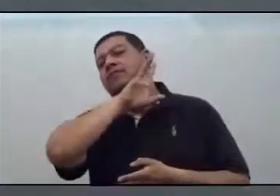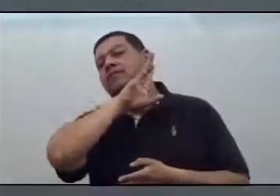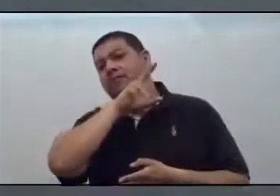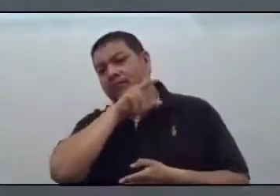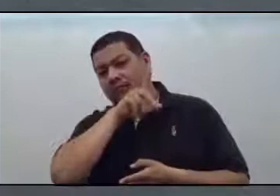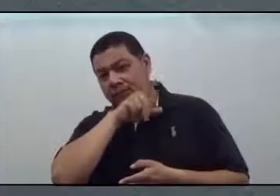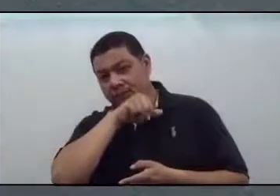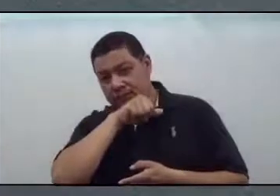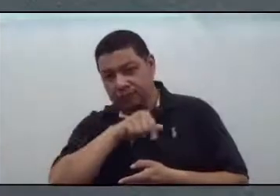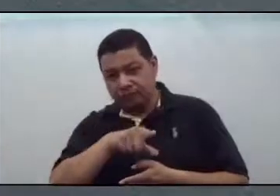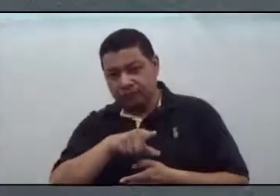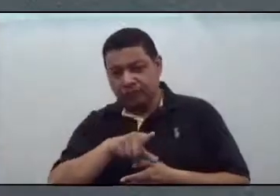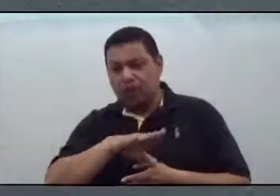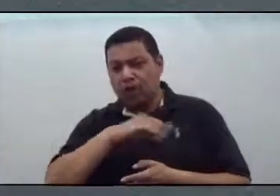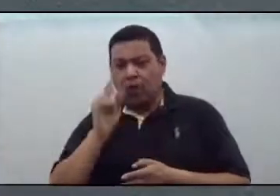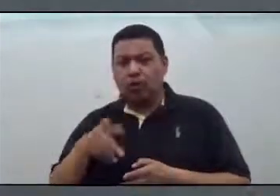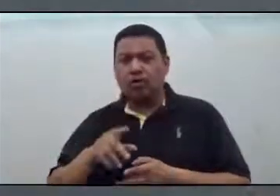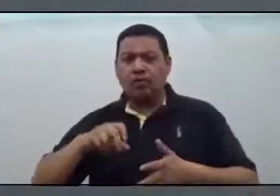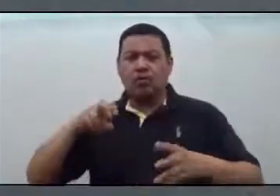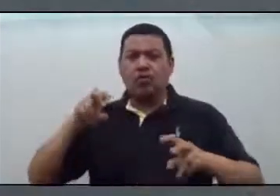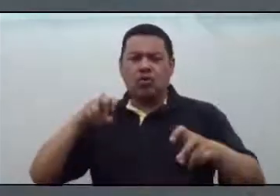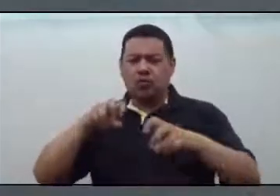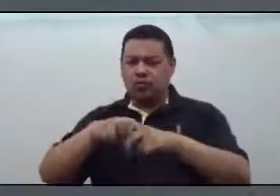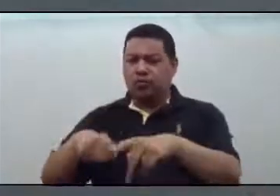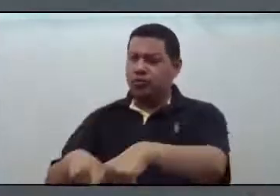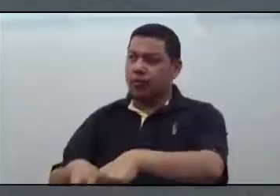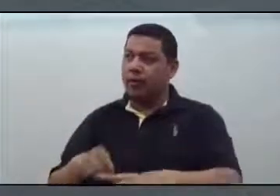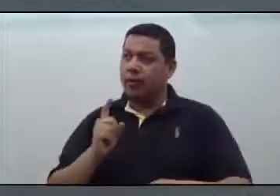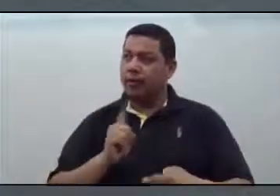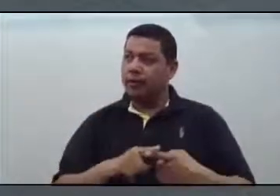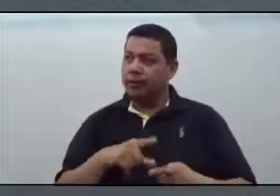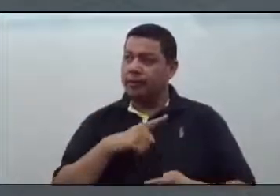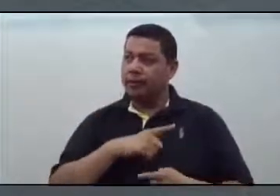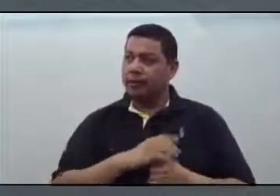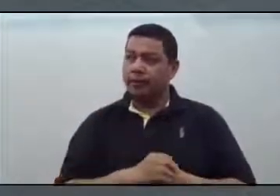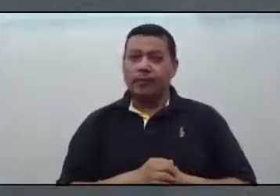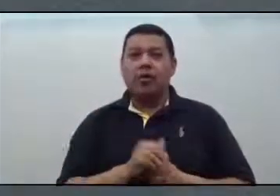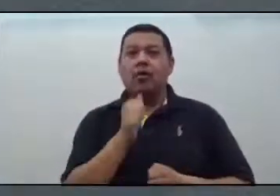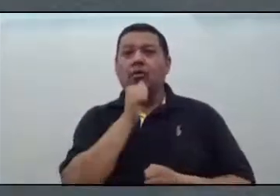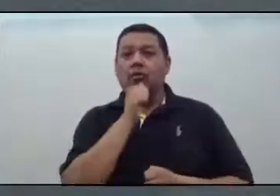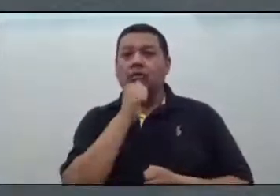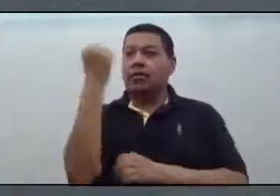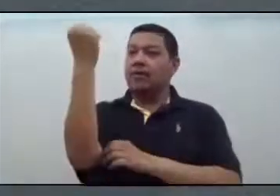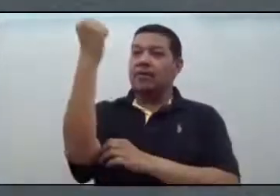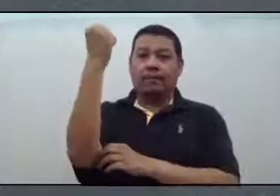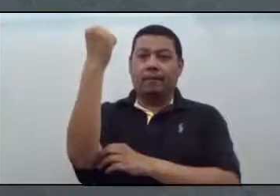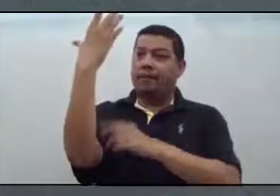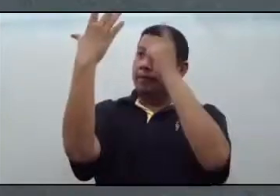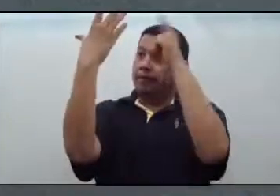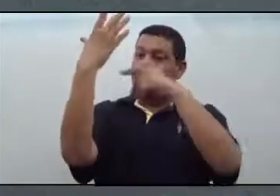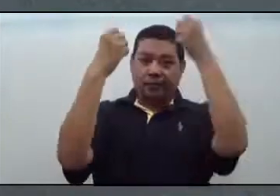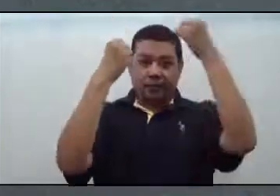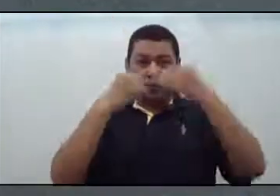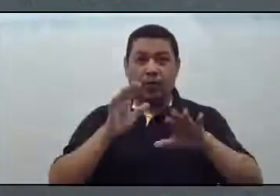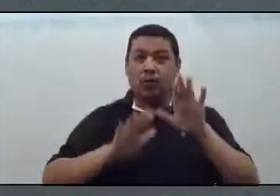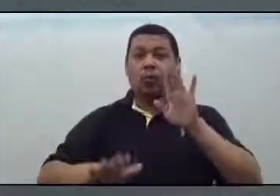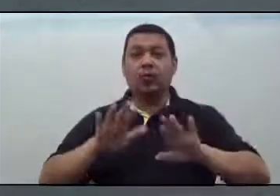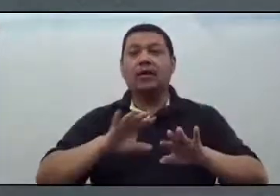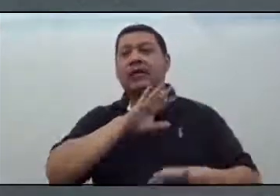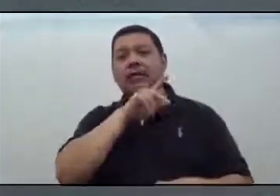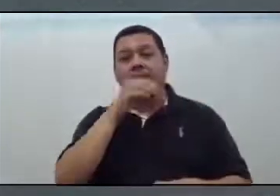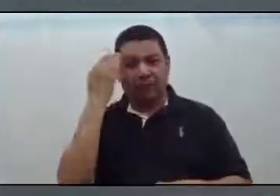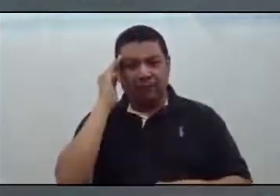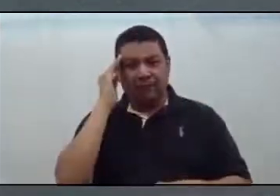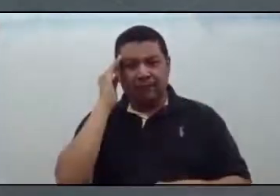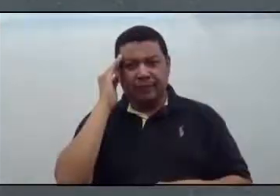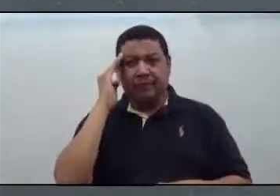na BR-364. E eu estive notando, não tem nenhuma placa de sinalização, local propício para travessias